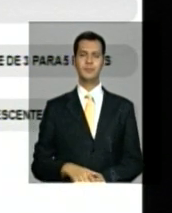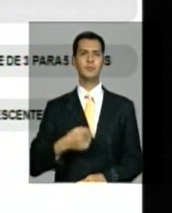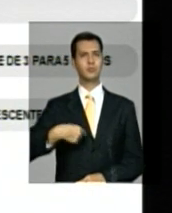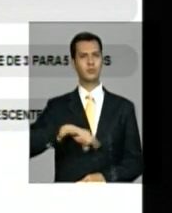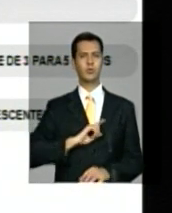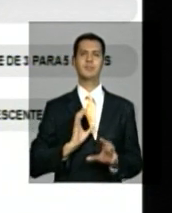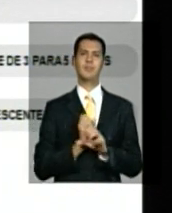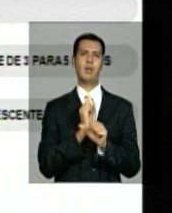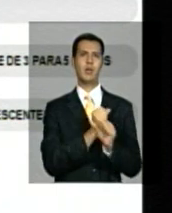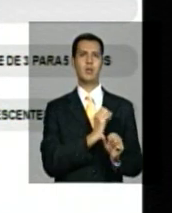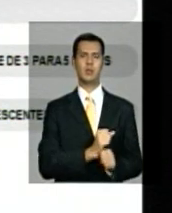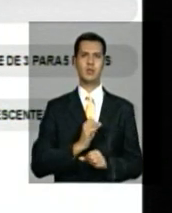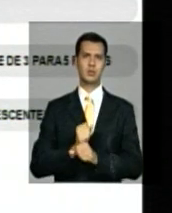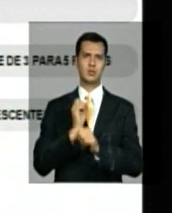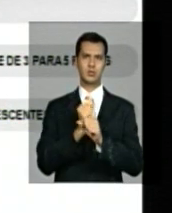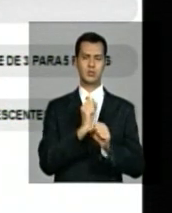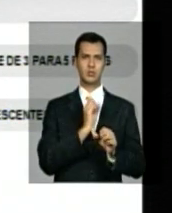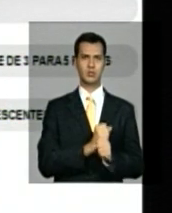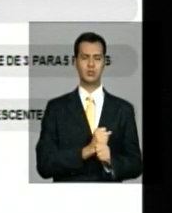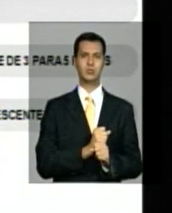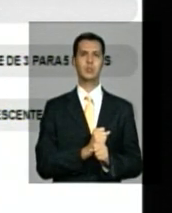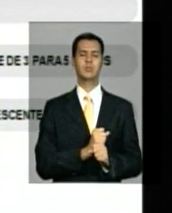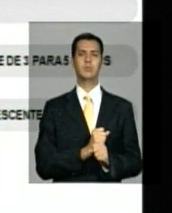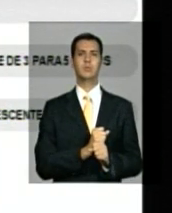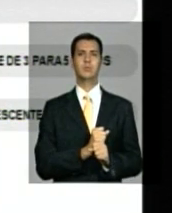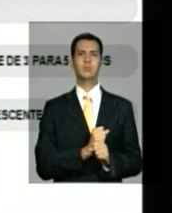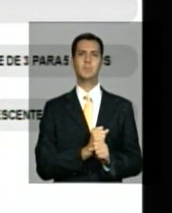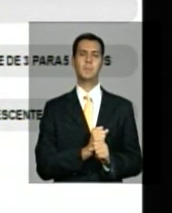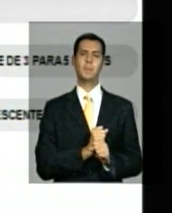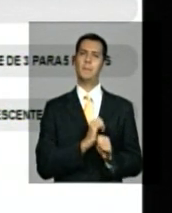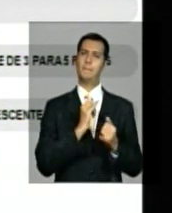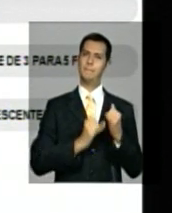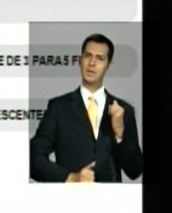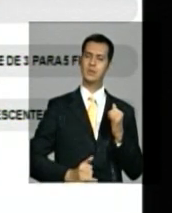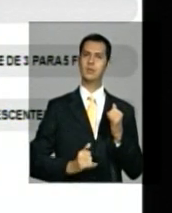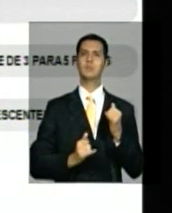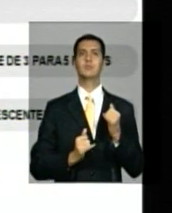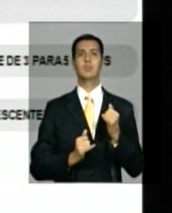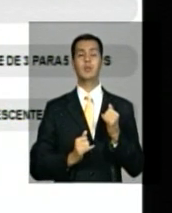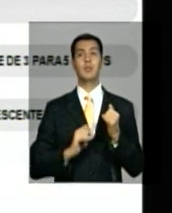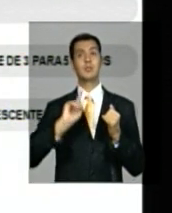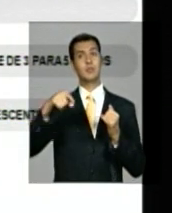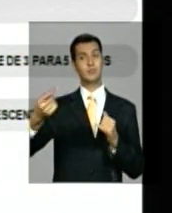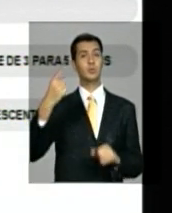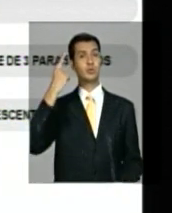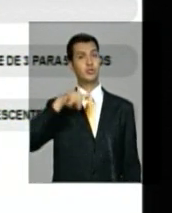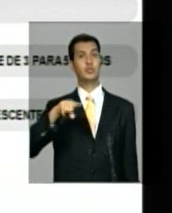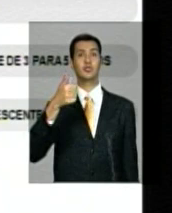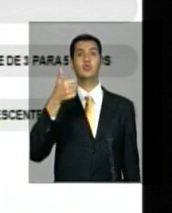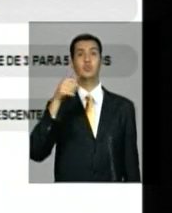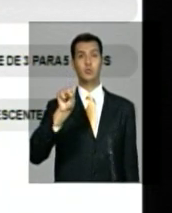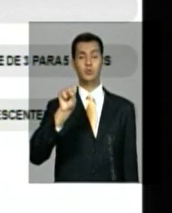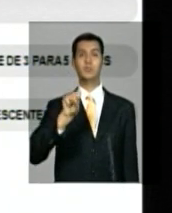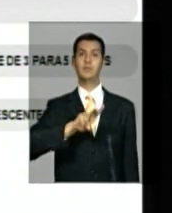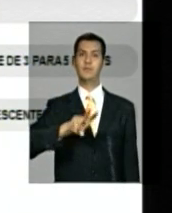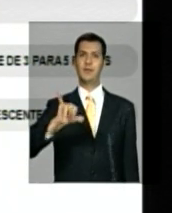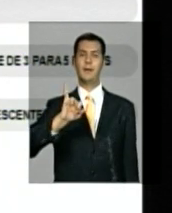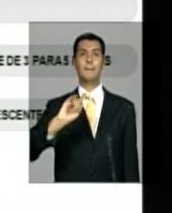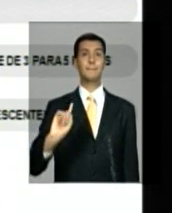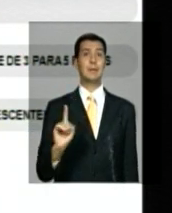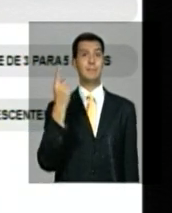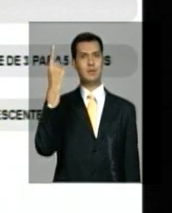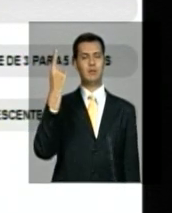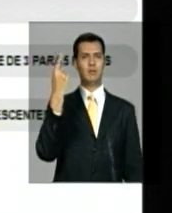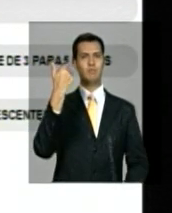preliminar o cálculo na ponta do lápis nós só vamos ter quando sair a primeira folha que é agora dia 18 de